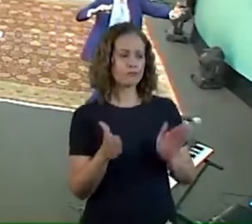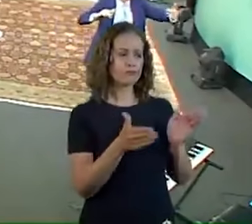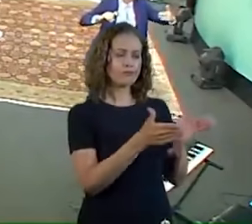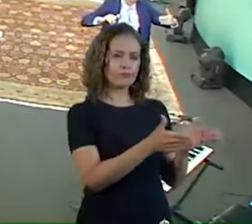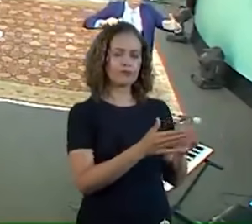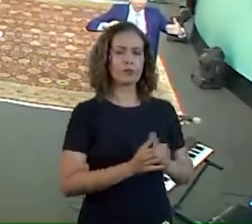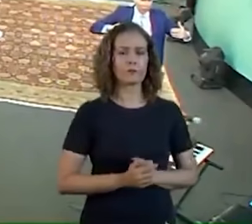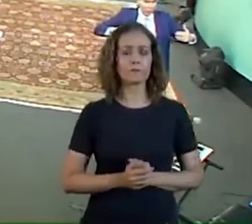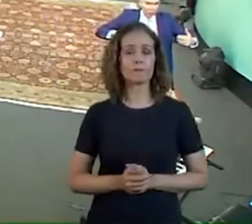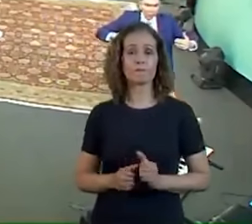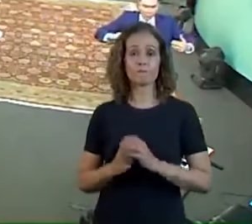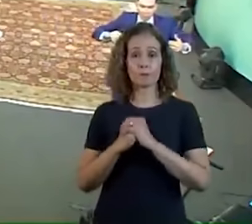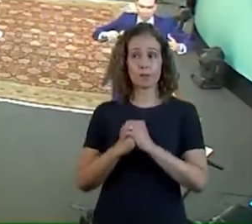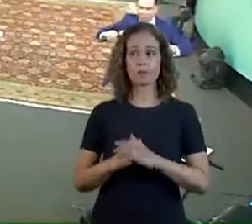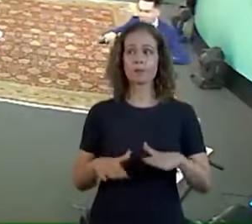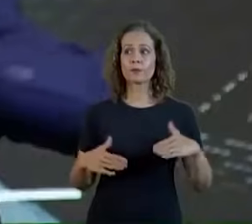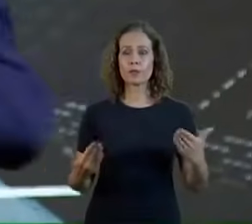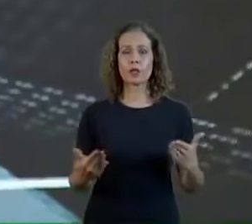de Israel,